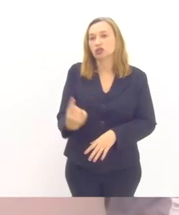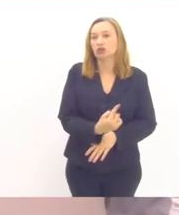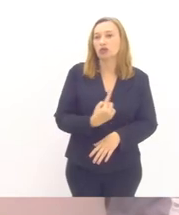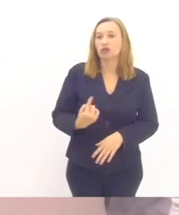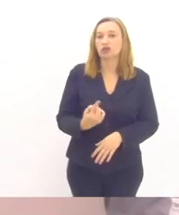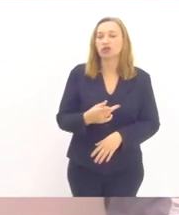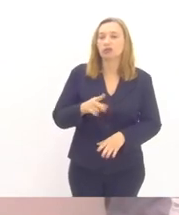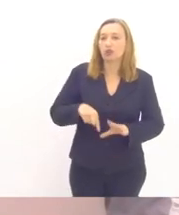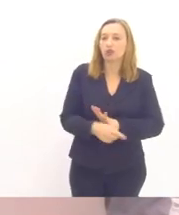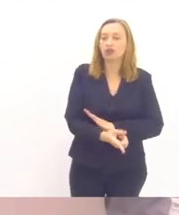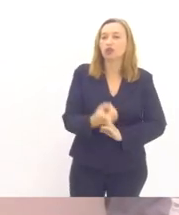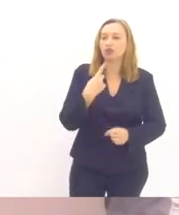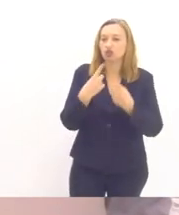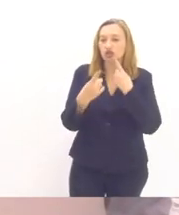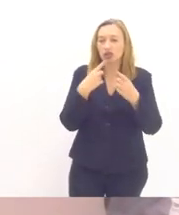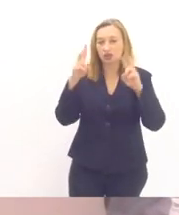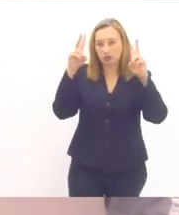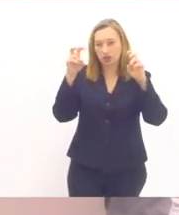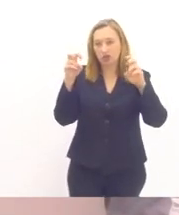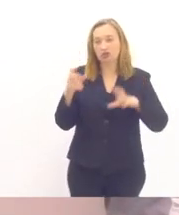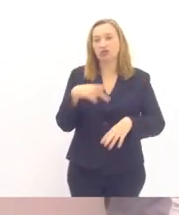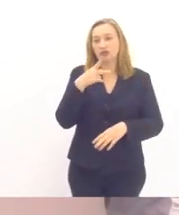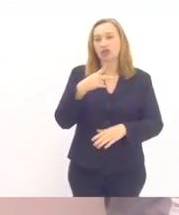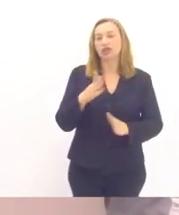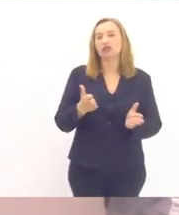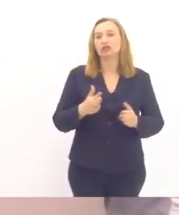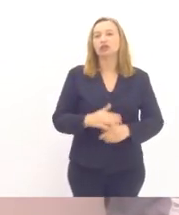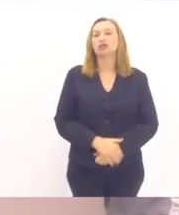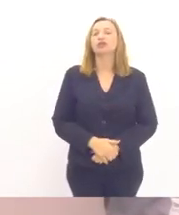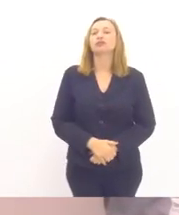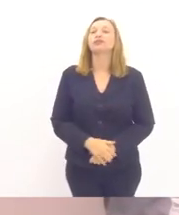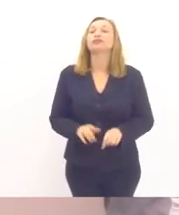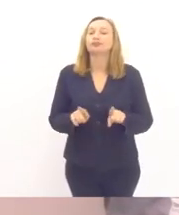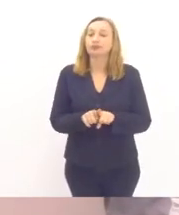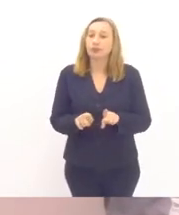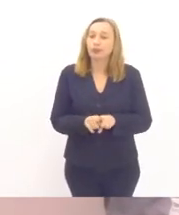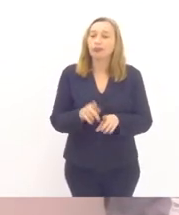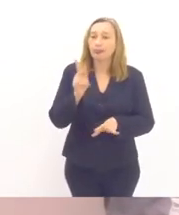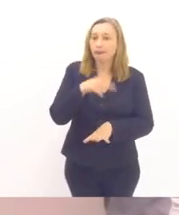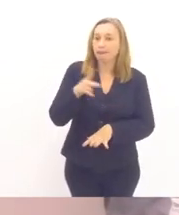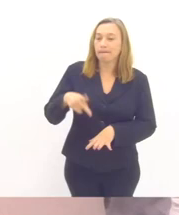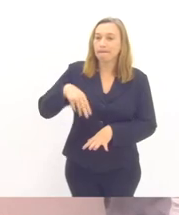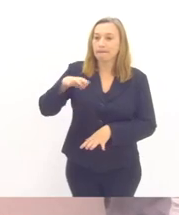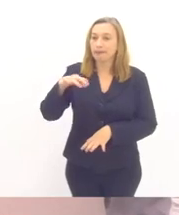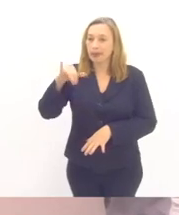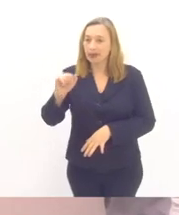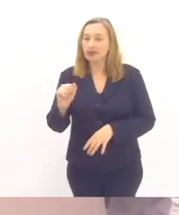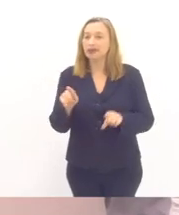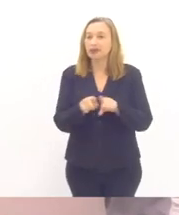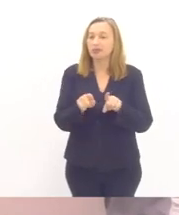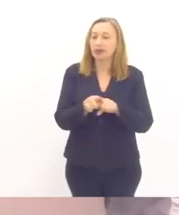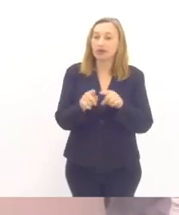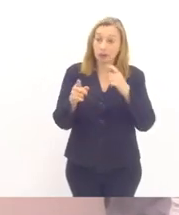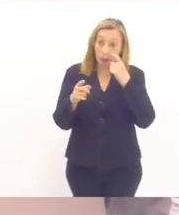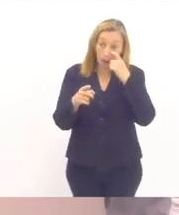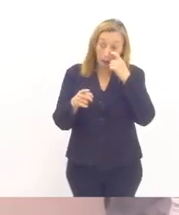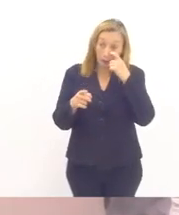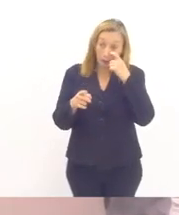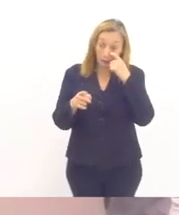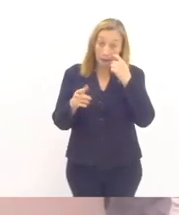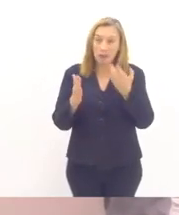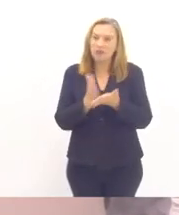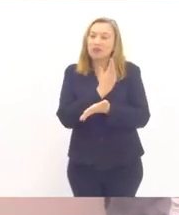estreitar e aprofundar um diálogo sobre essas questões que foram colocadas. Além disso, a professora Maria Merentina também trouxe aqui, né,